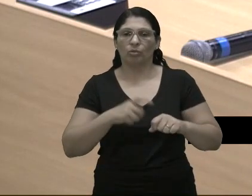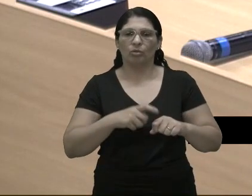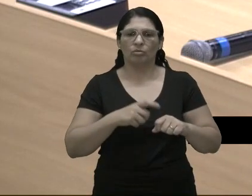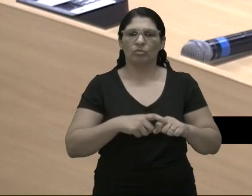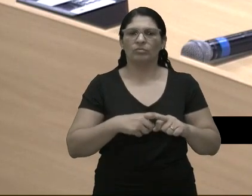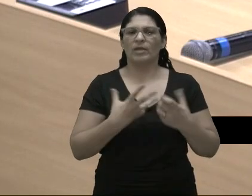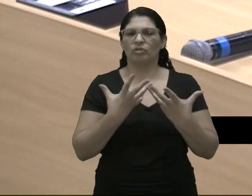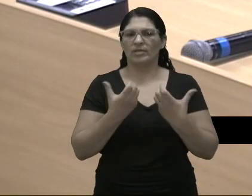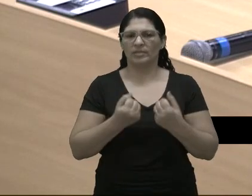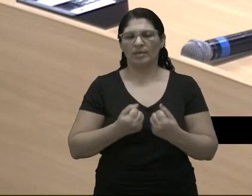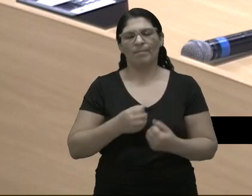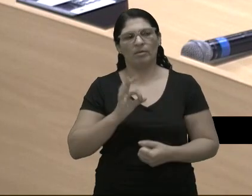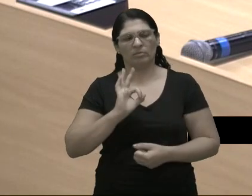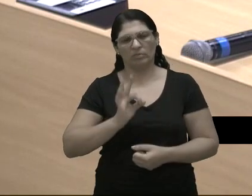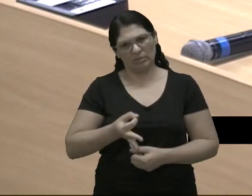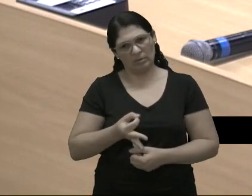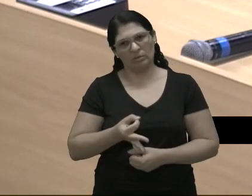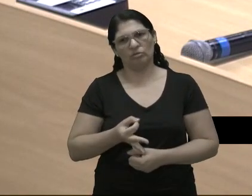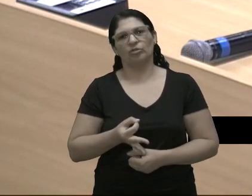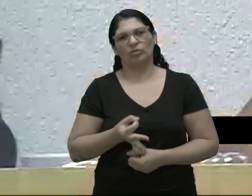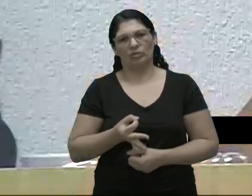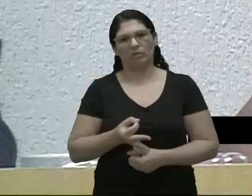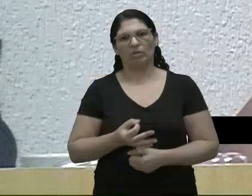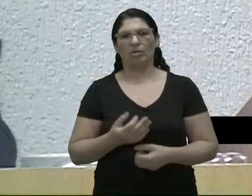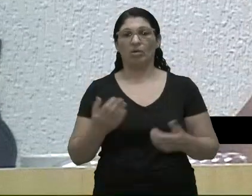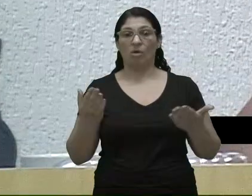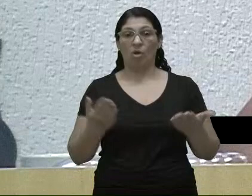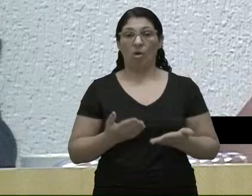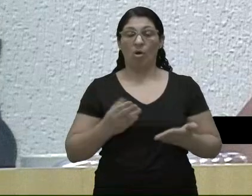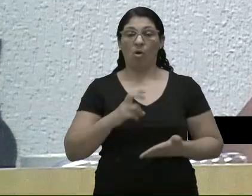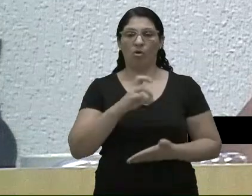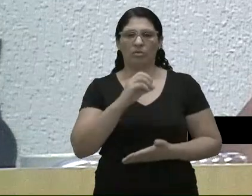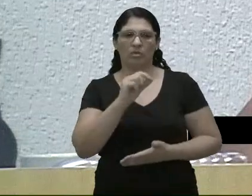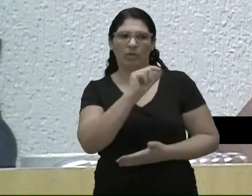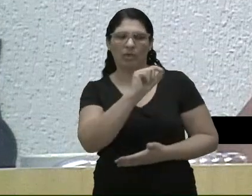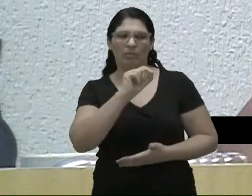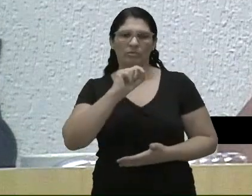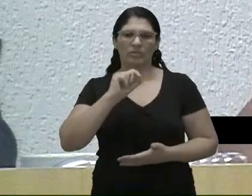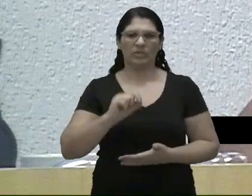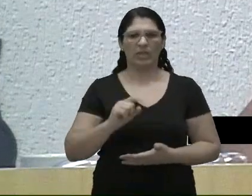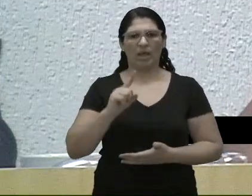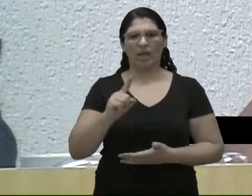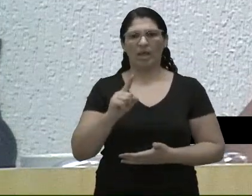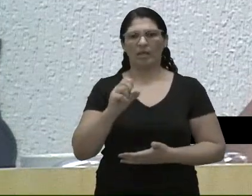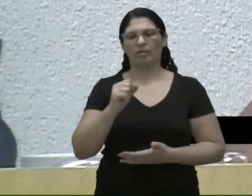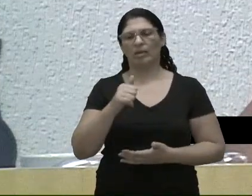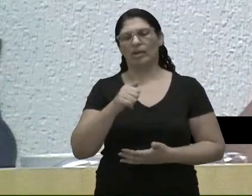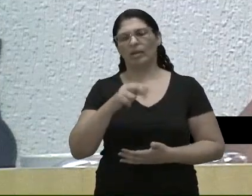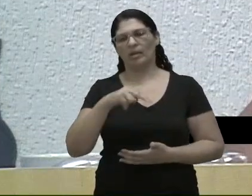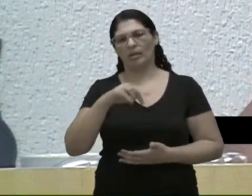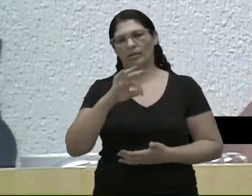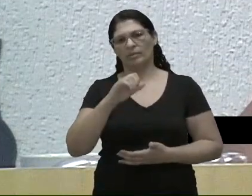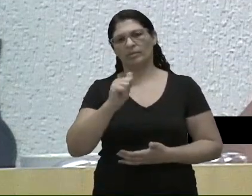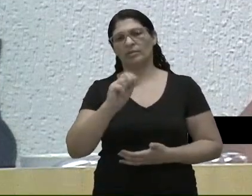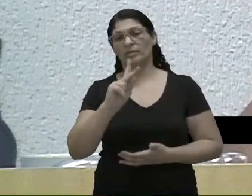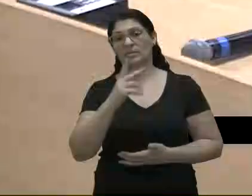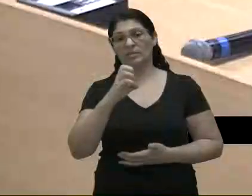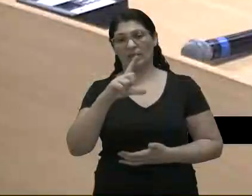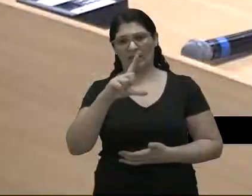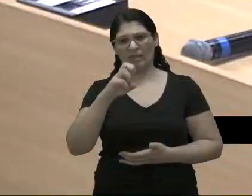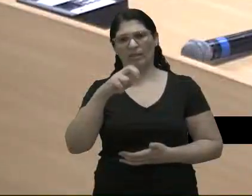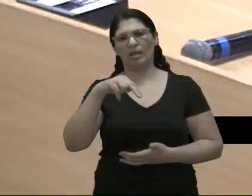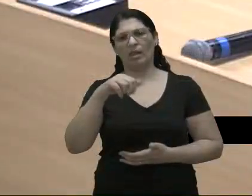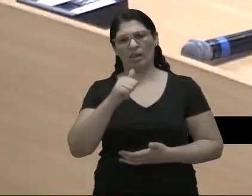dia. Até hoje. Hoje caiu 50%, somente Santa Helena. San Marino ainda não. Então, até hoje